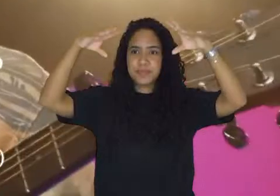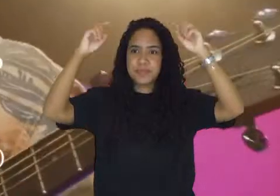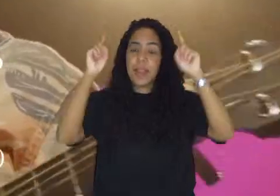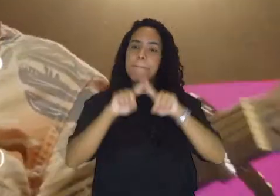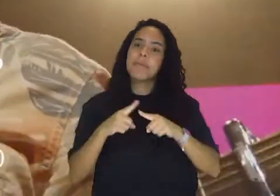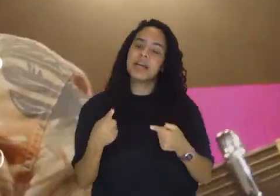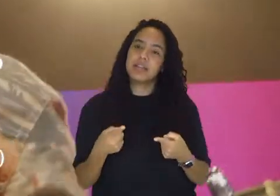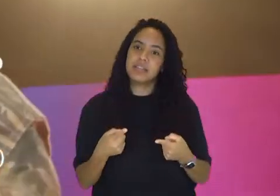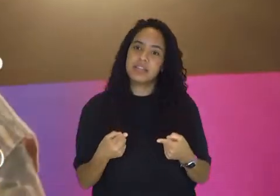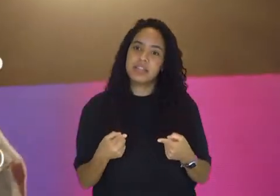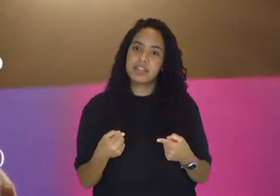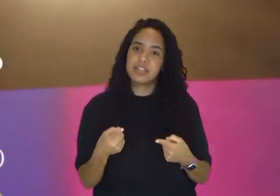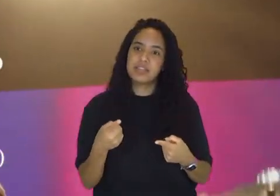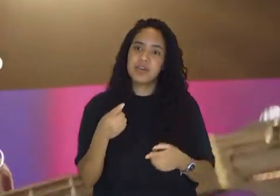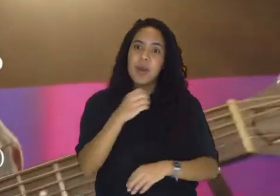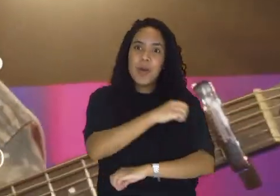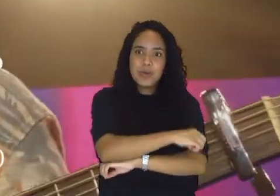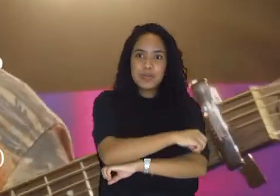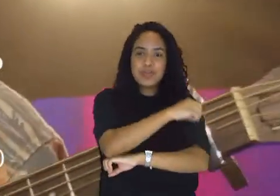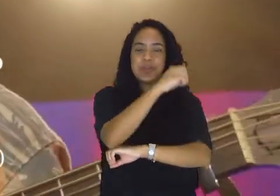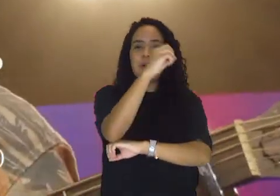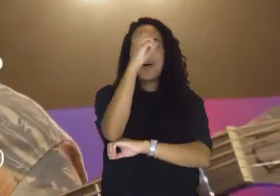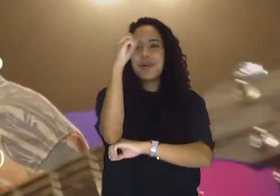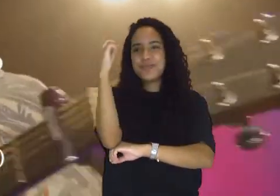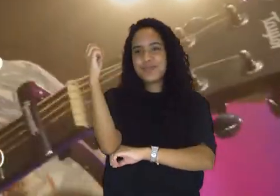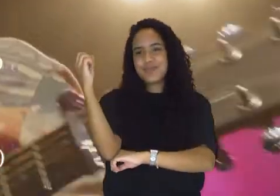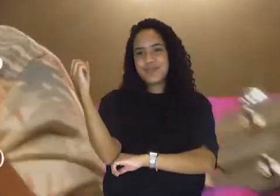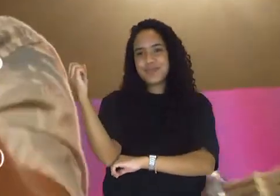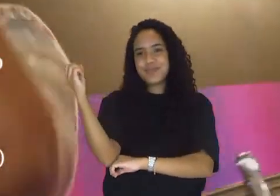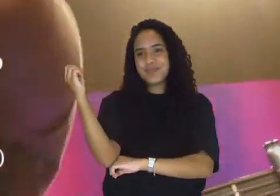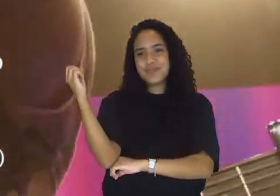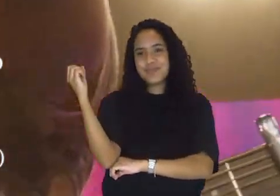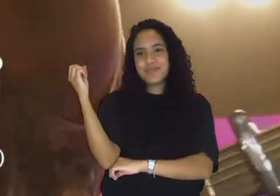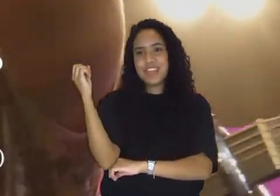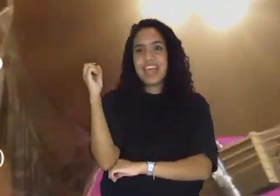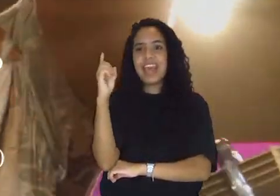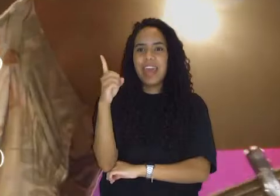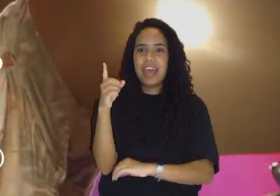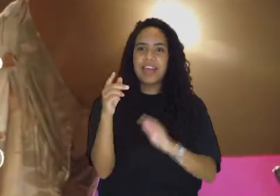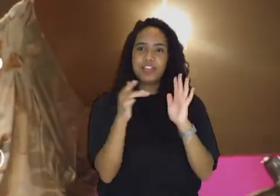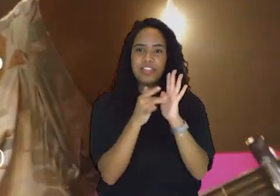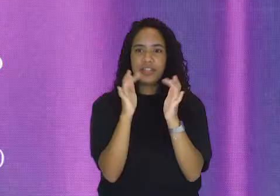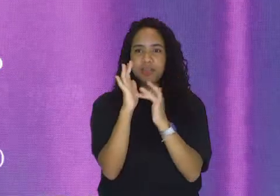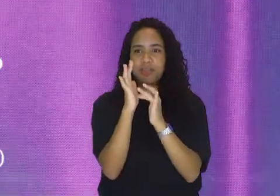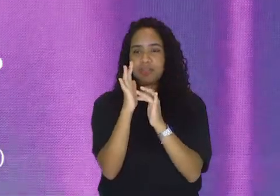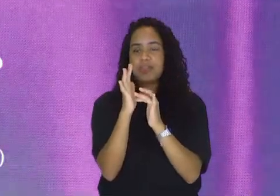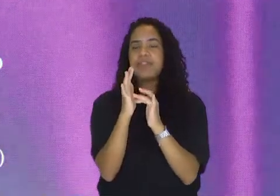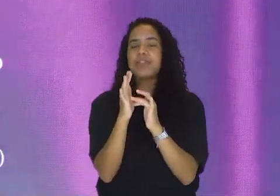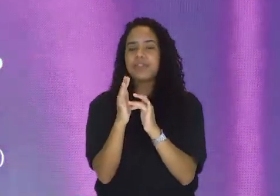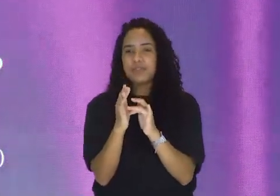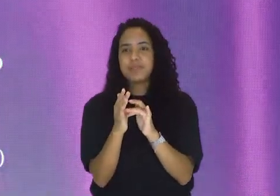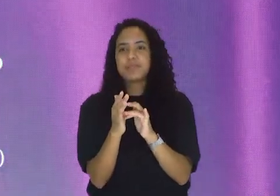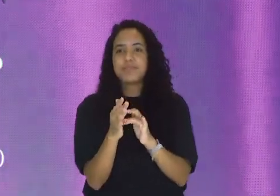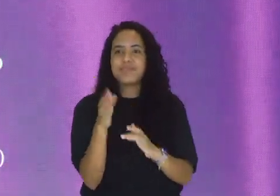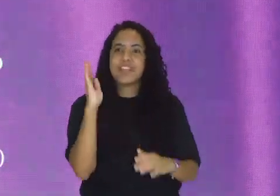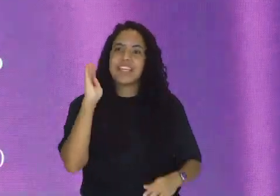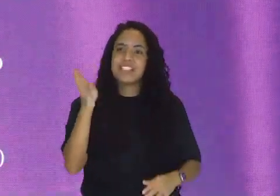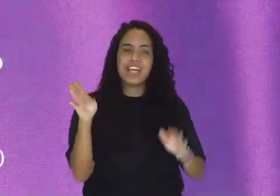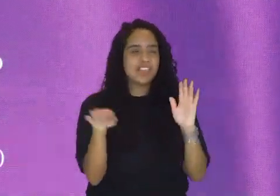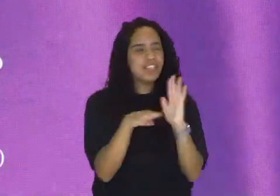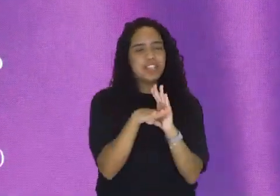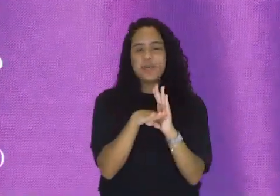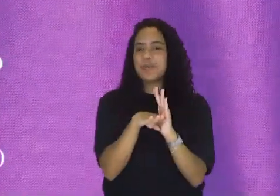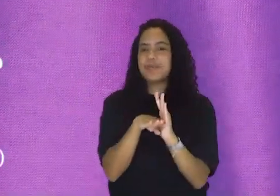nessa manhã, se nasce na sua vida um arco-íris que representa a aliança do Senhor com você, e que te